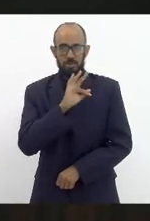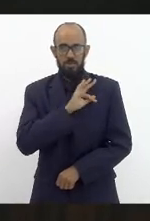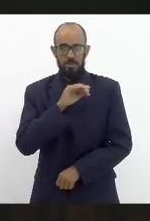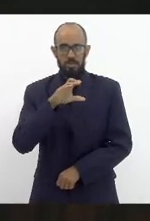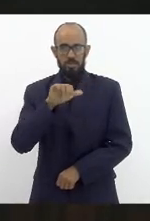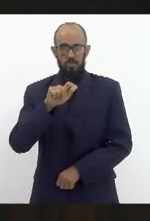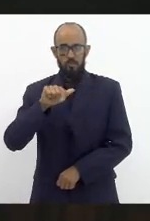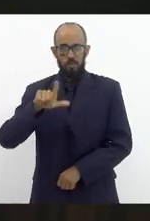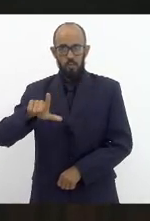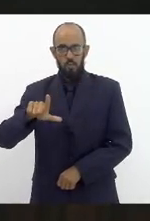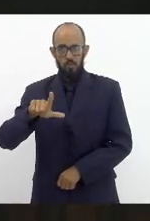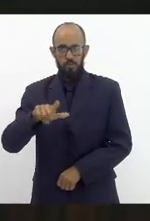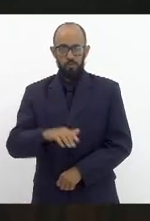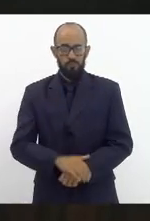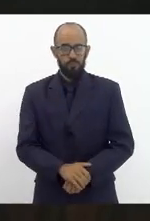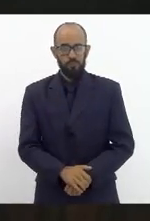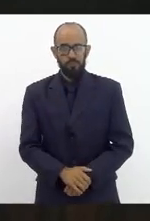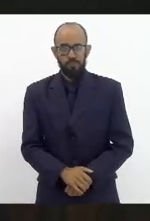presença. Jaque,